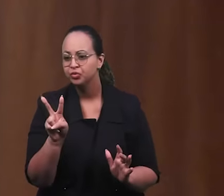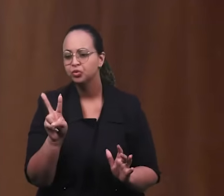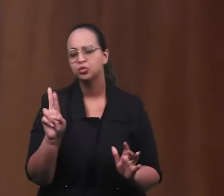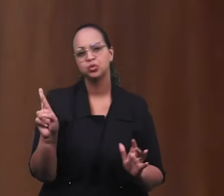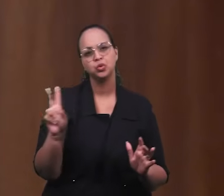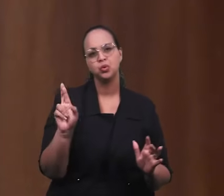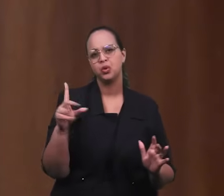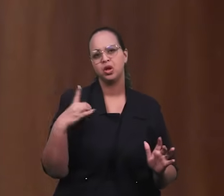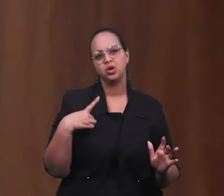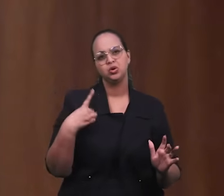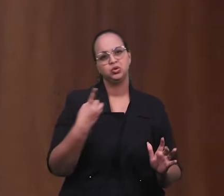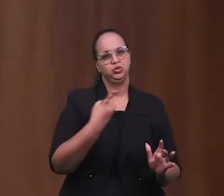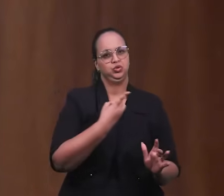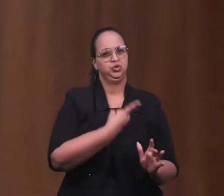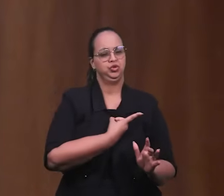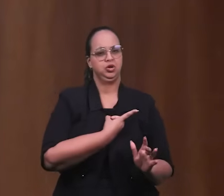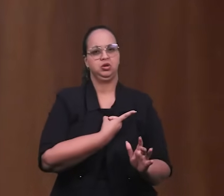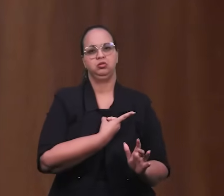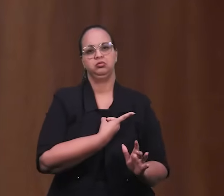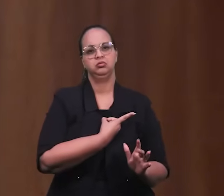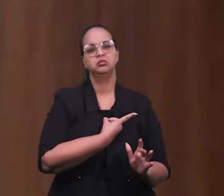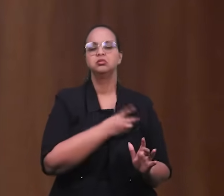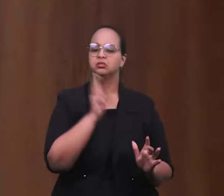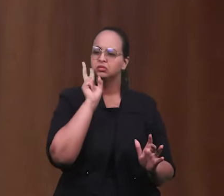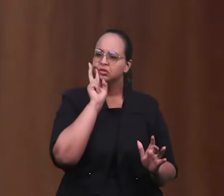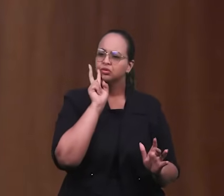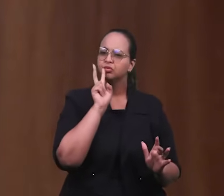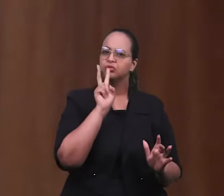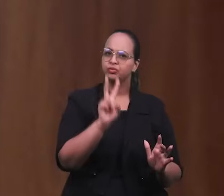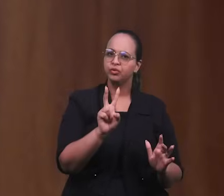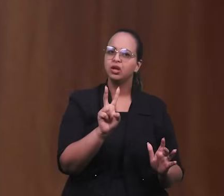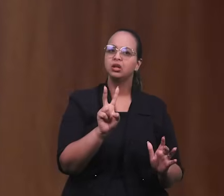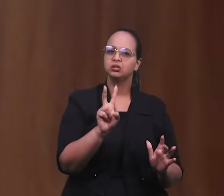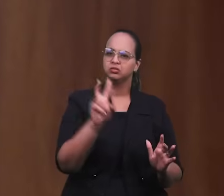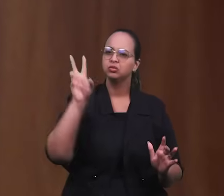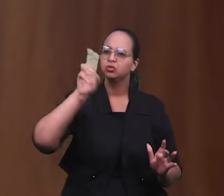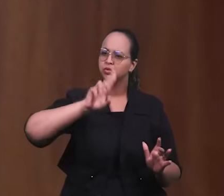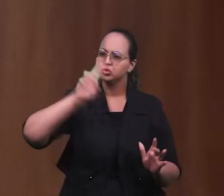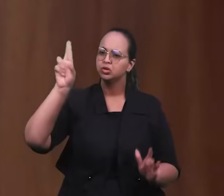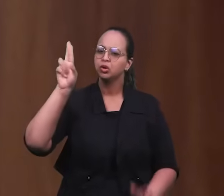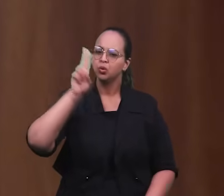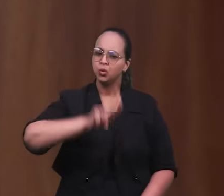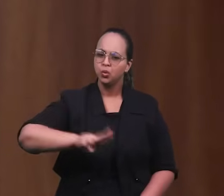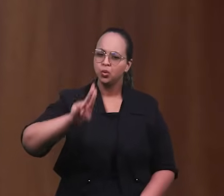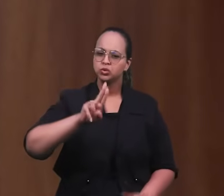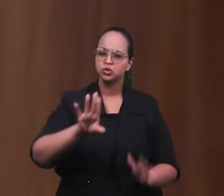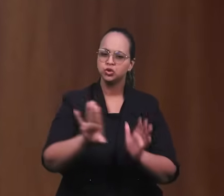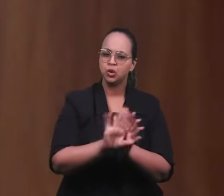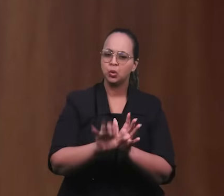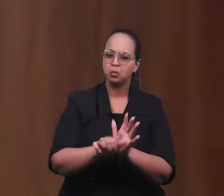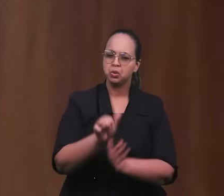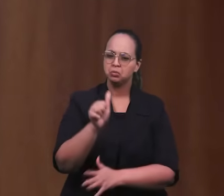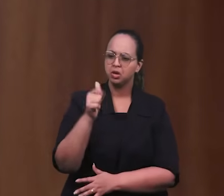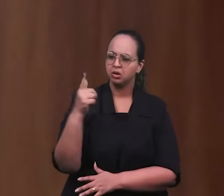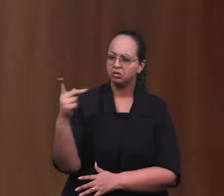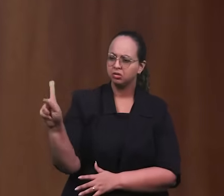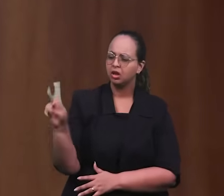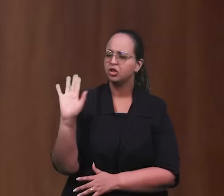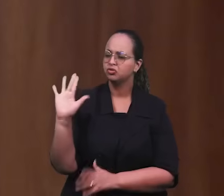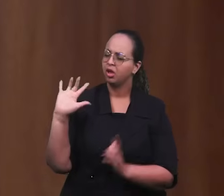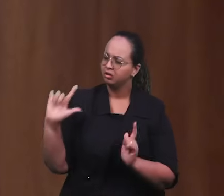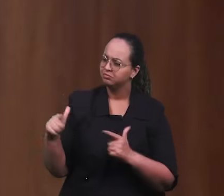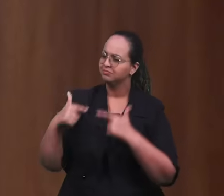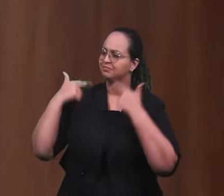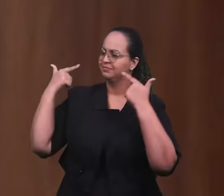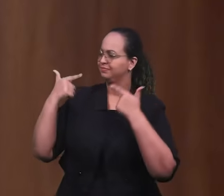um diácono, né? Só o porteiro, não. Está vendo ali um homem de Deus, que chegou primeiro que ela, que já tem um sorriso